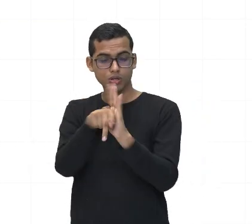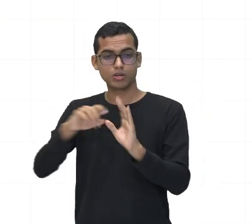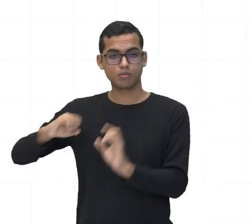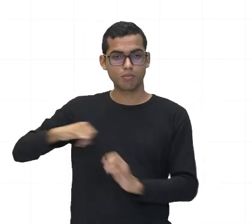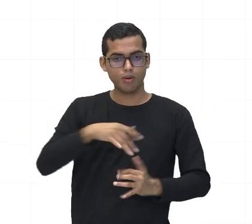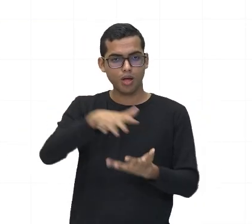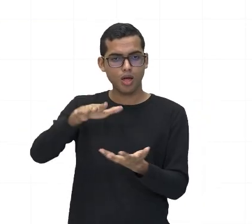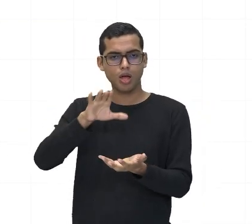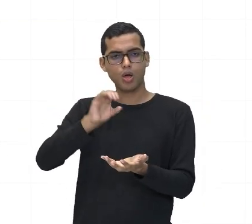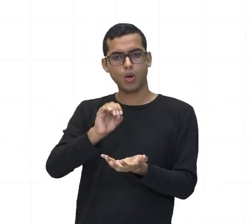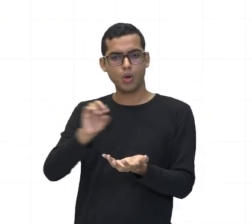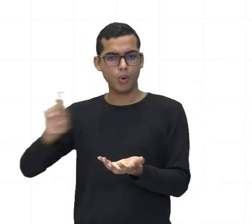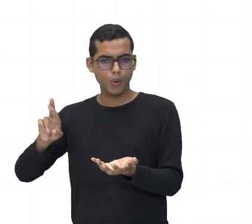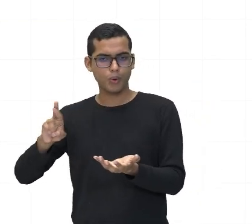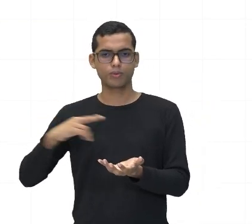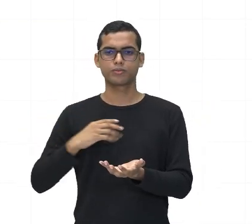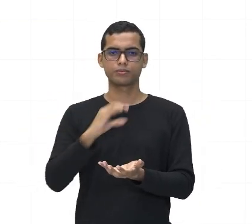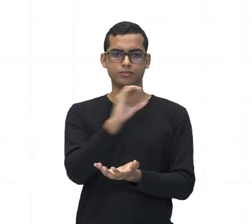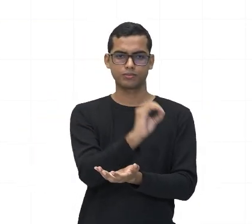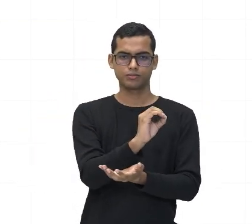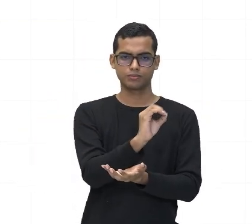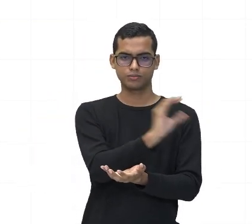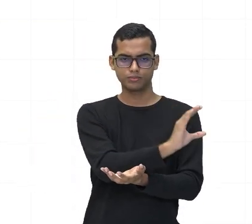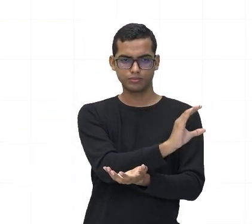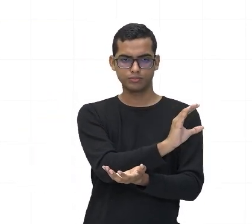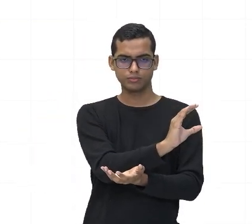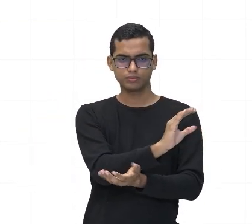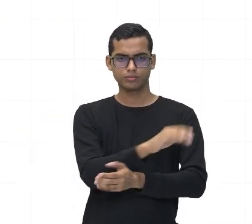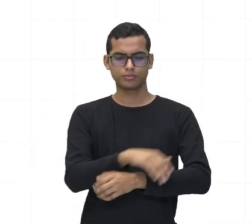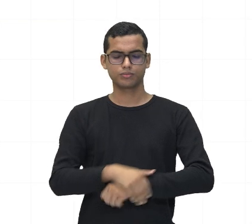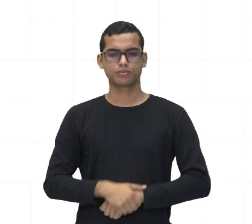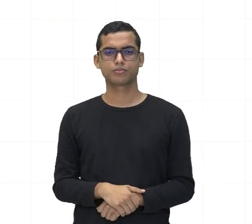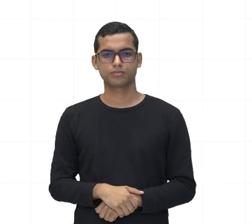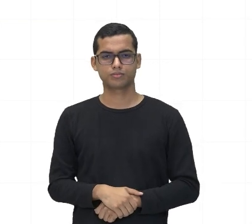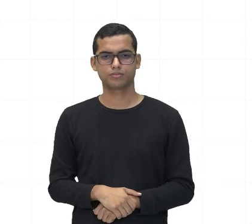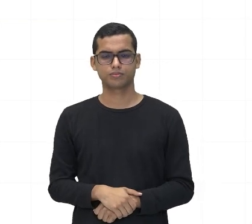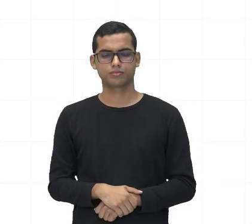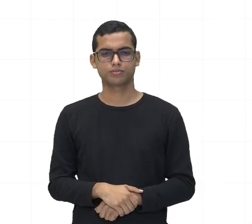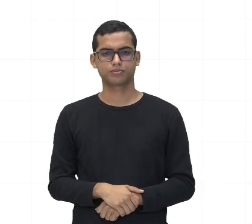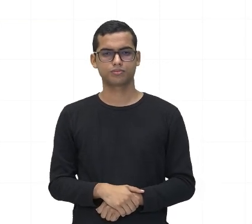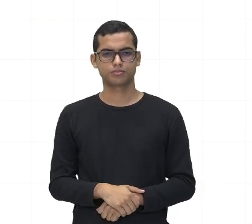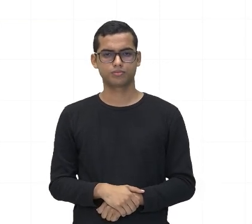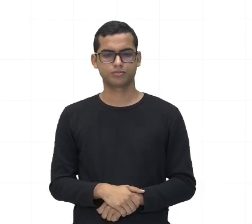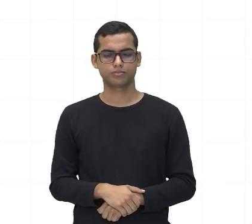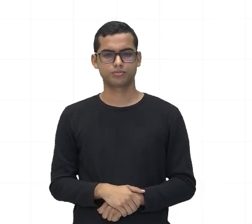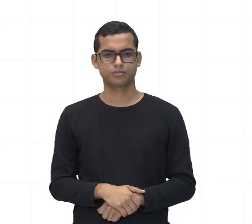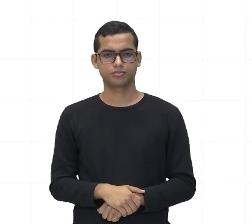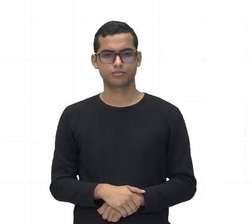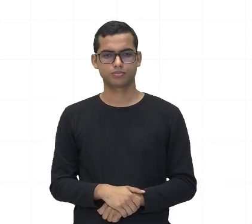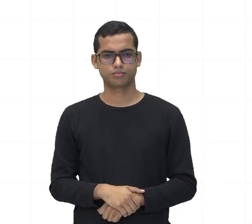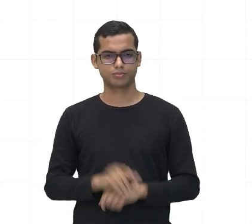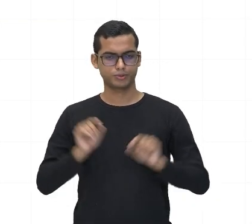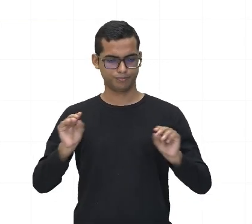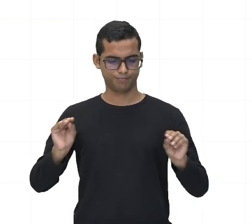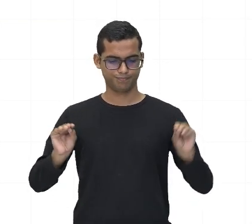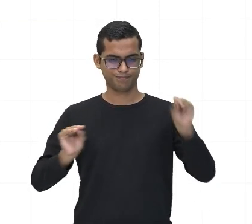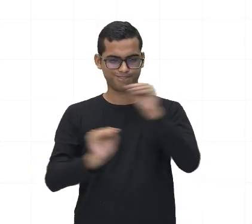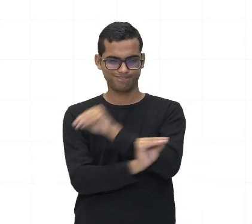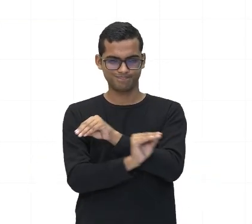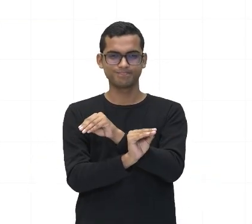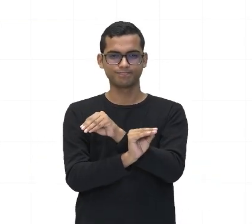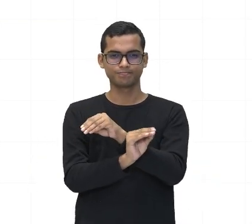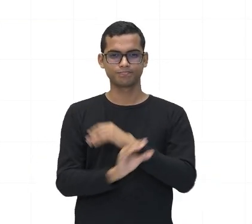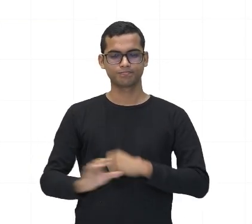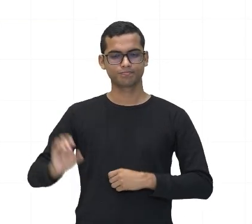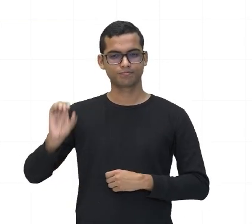O que é importante nós pensarmos? Que no Ocidente, as tradições religiosas ocidentais